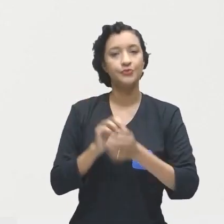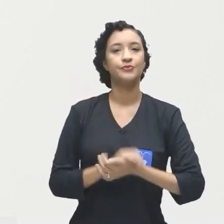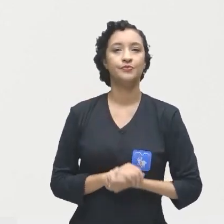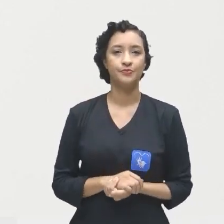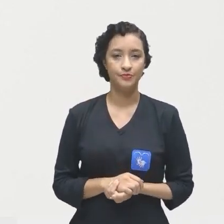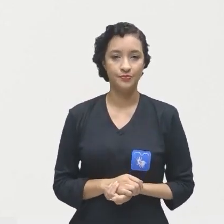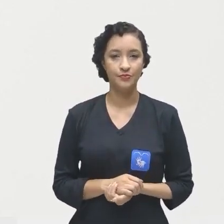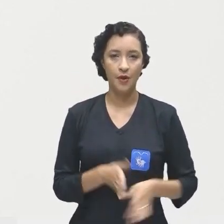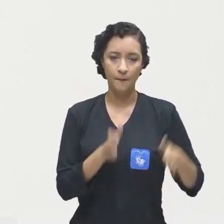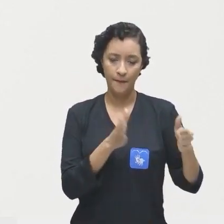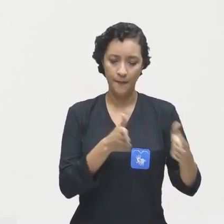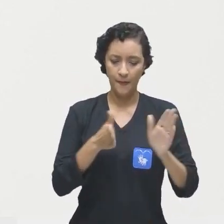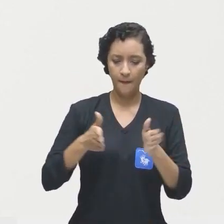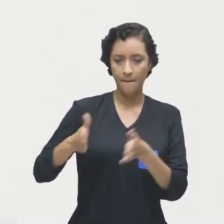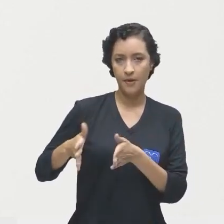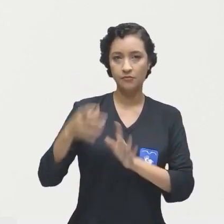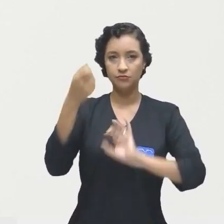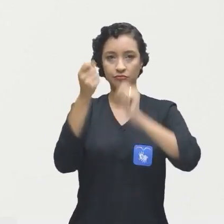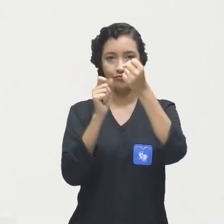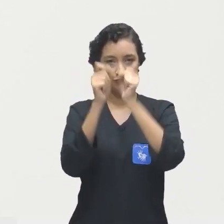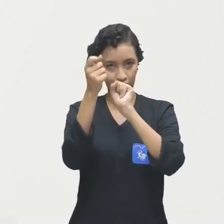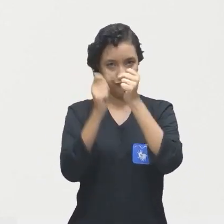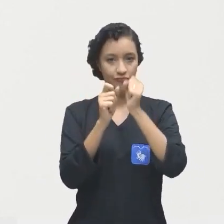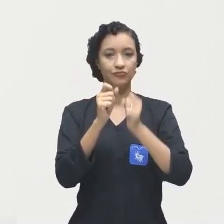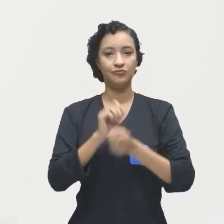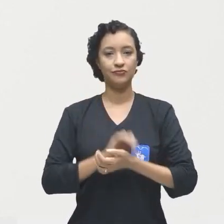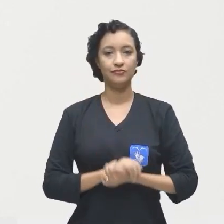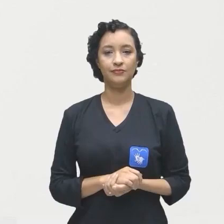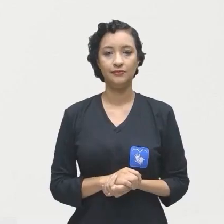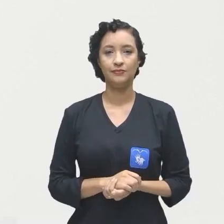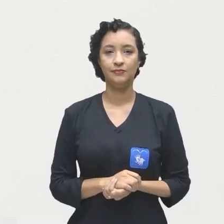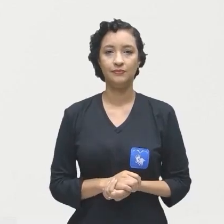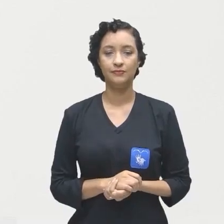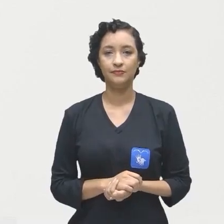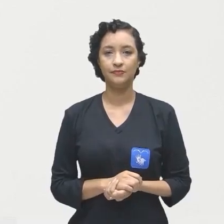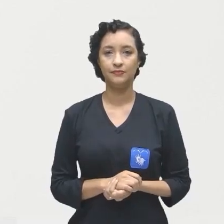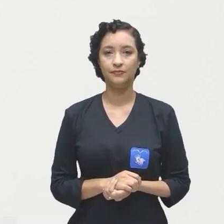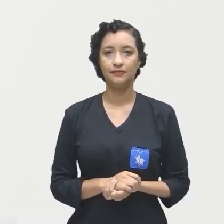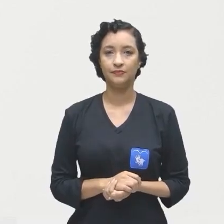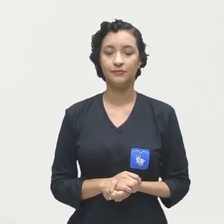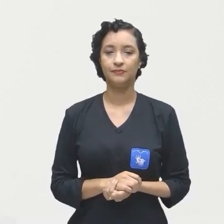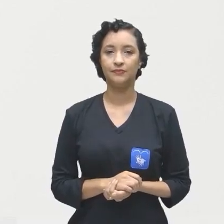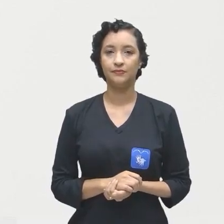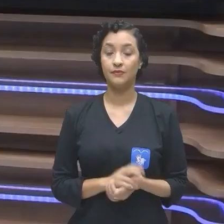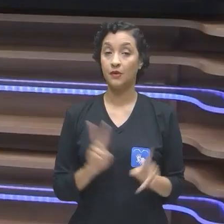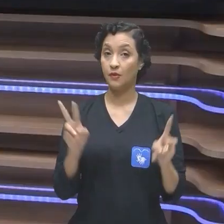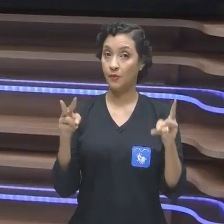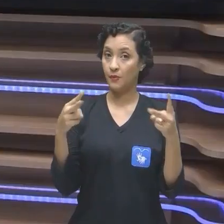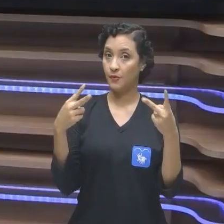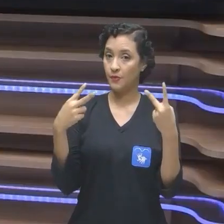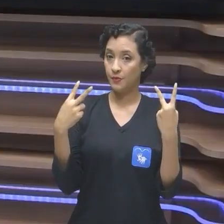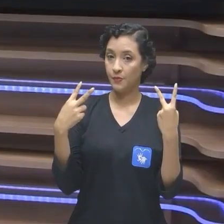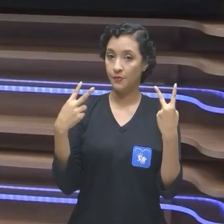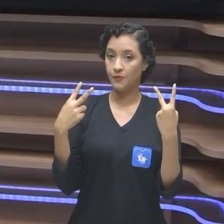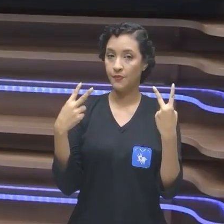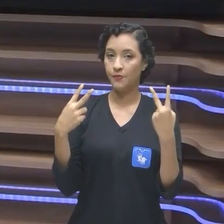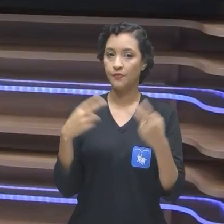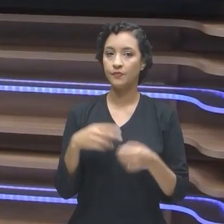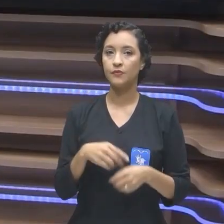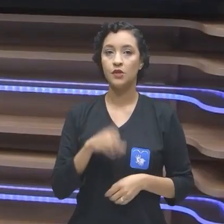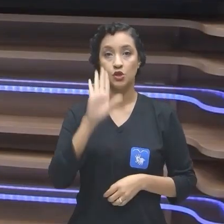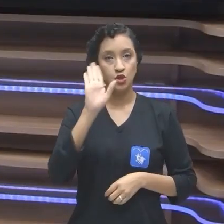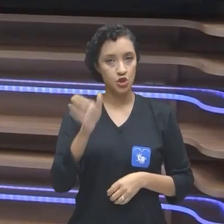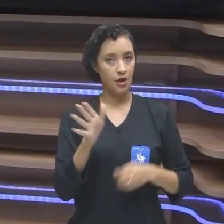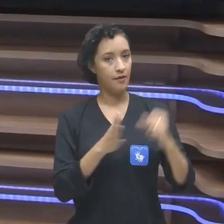industrial. Olha só onde estão as fábricas, né? Agora olha aqui para mim, crianças. Nós tiramos o quê? A